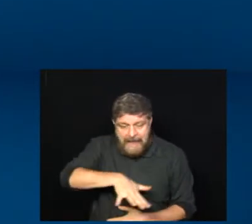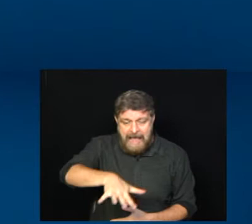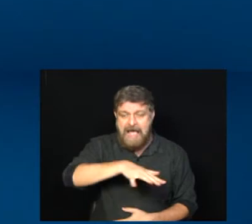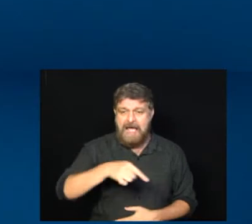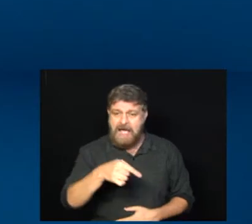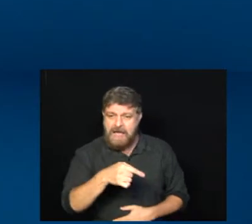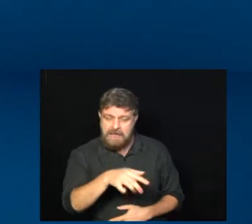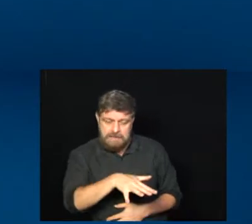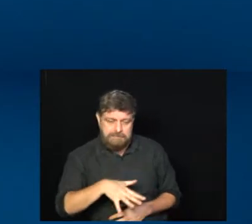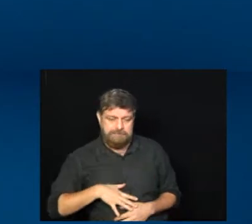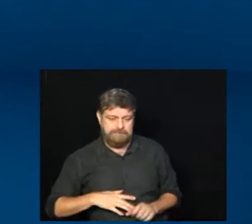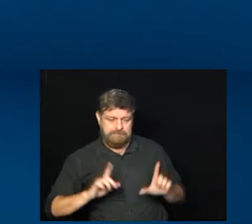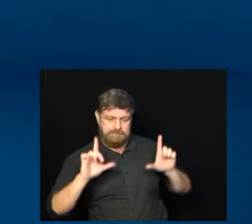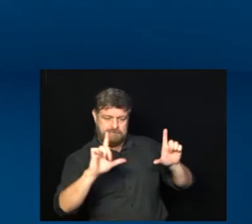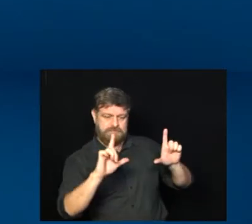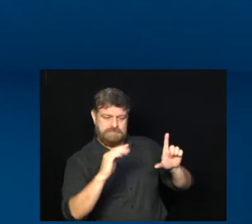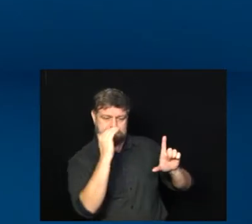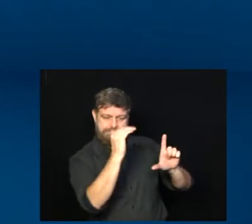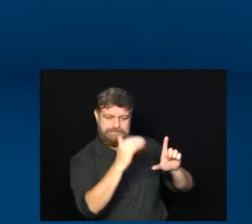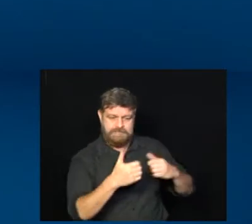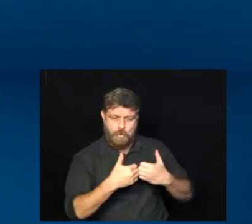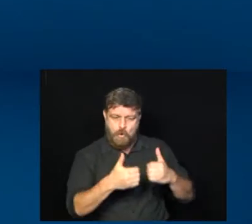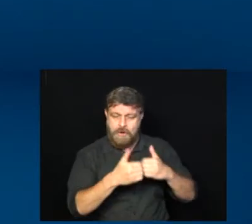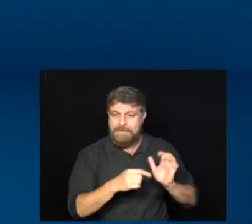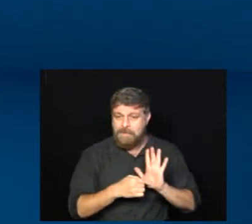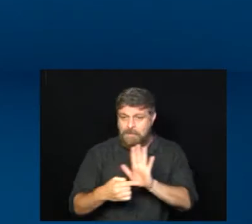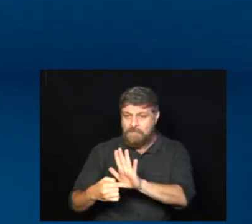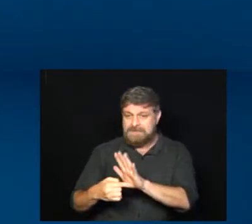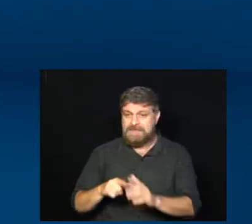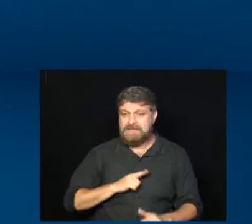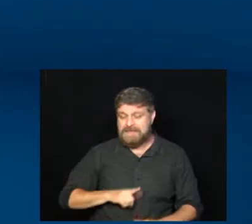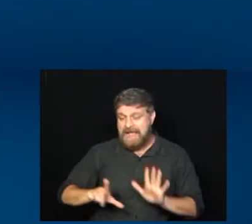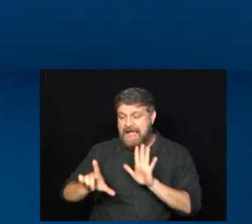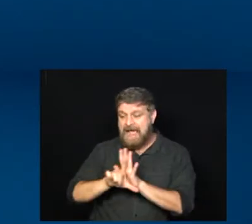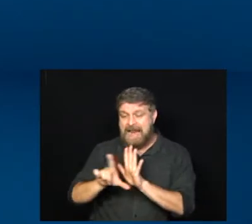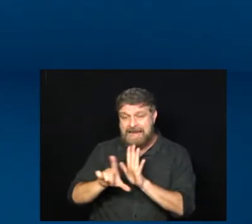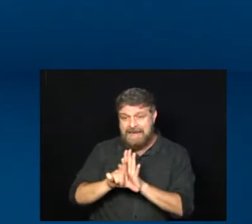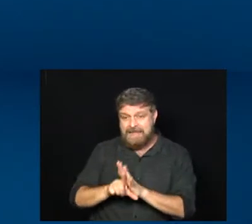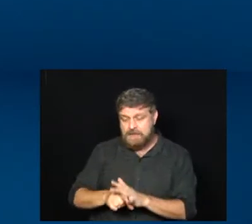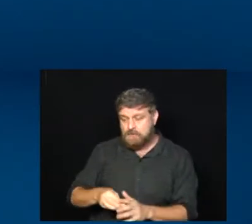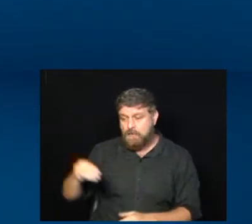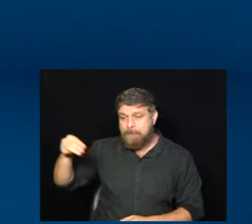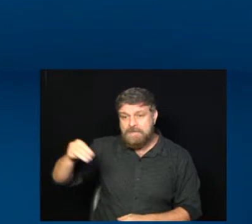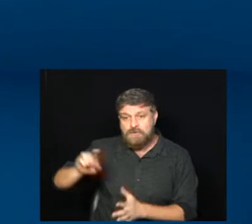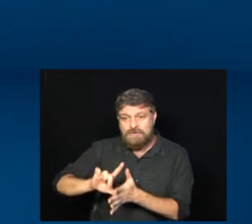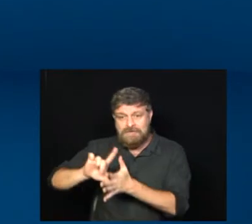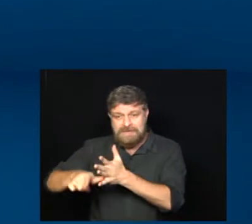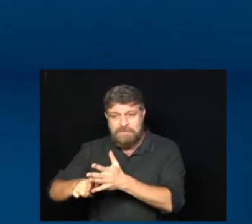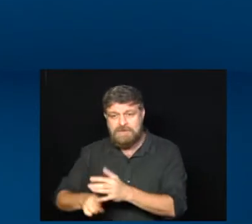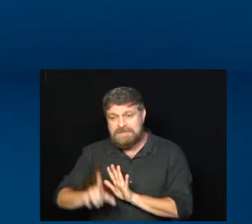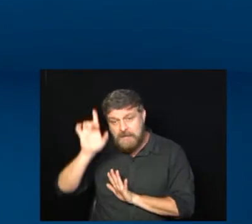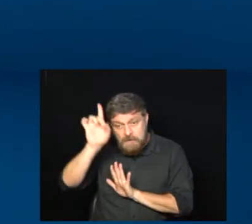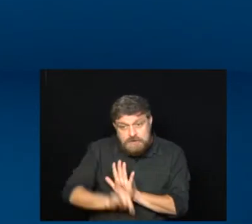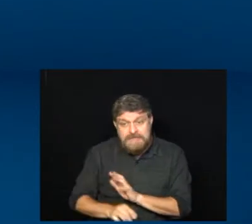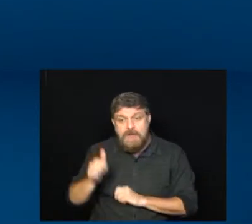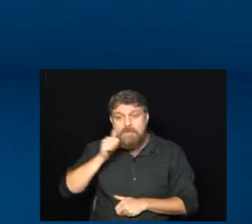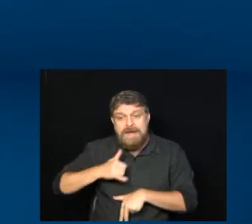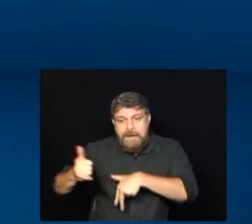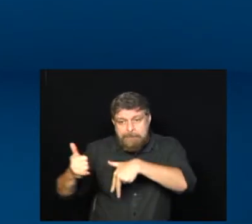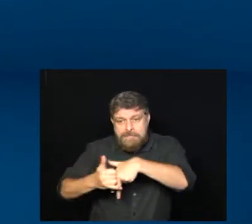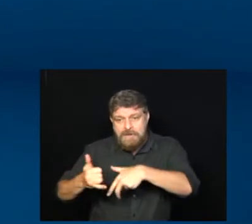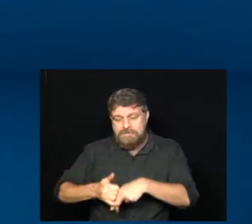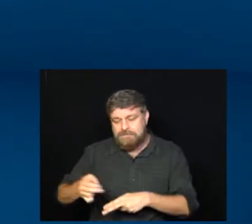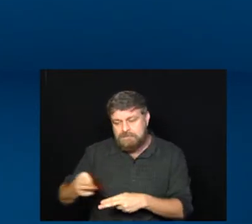coletivo devem fixar cartazes com a informação sobre a Lei do Minuto Seguinte, que garante o direito das vítimas de